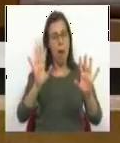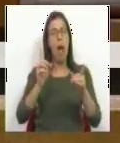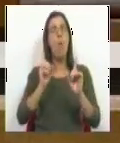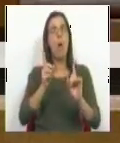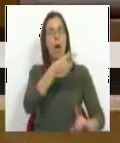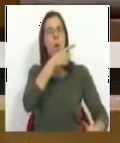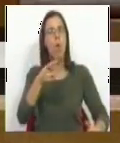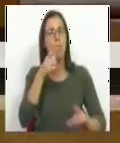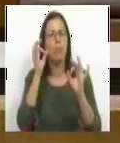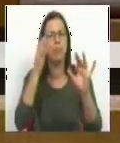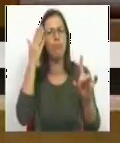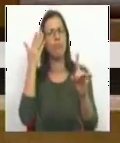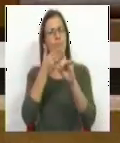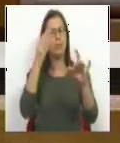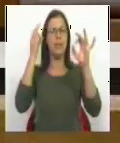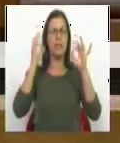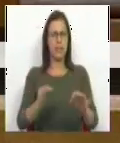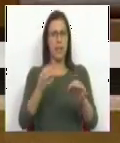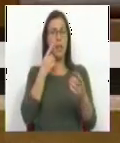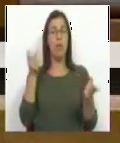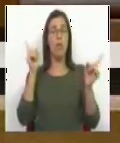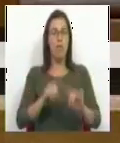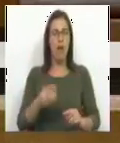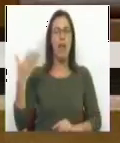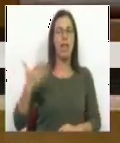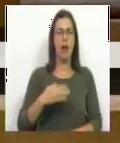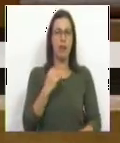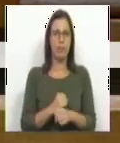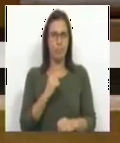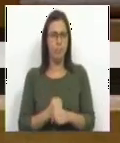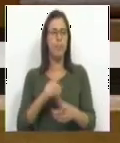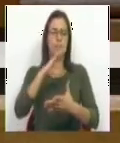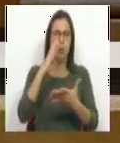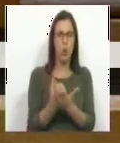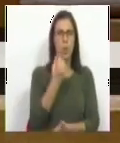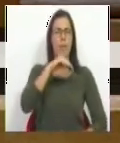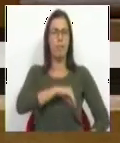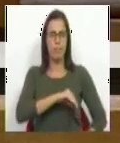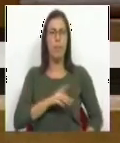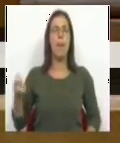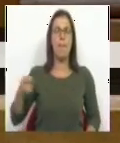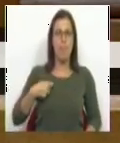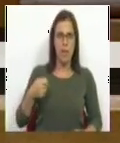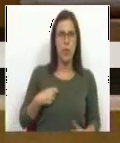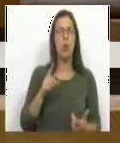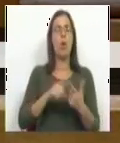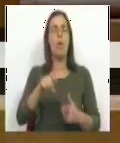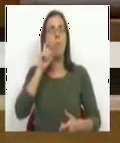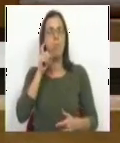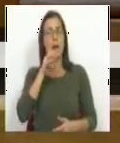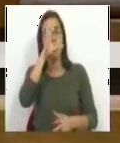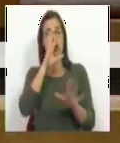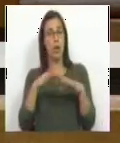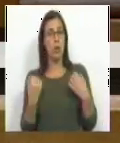em compromissos concretos para reconstituir direitos laborais, recuperar salários e pensões, proteger o